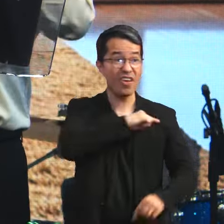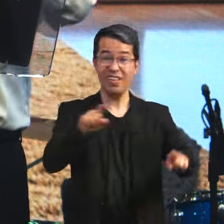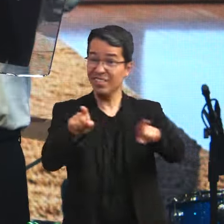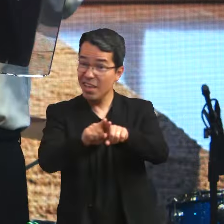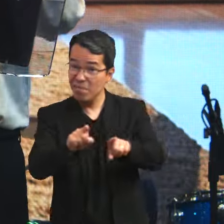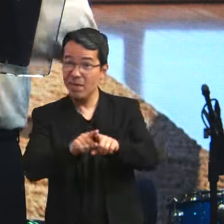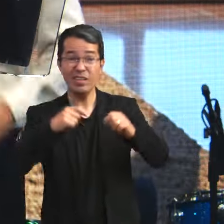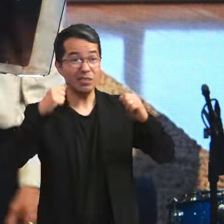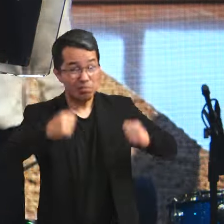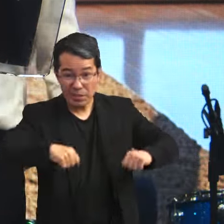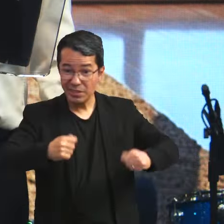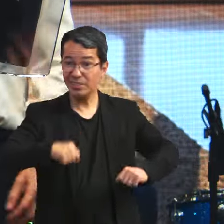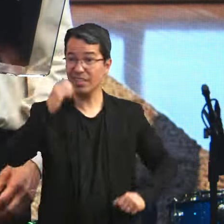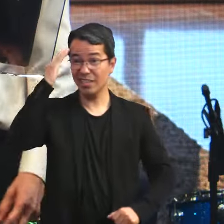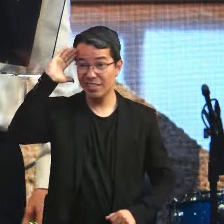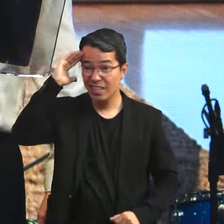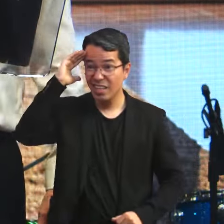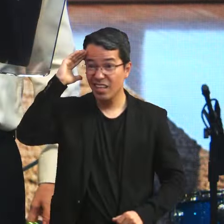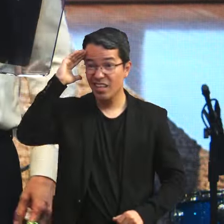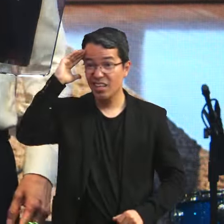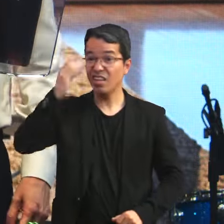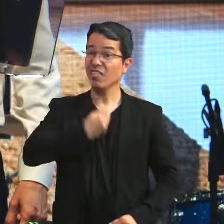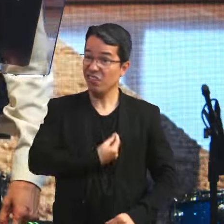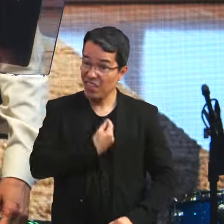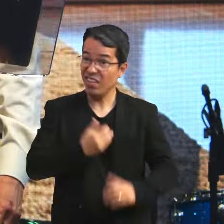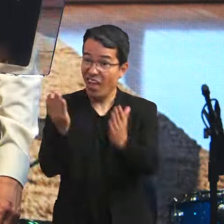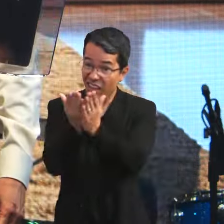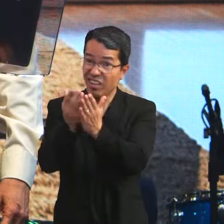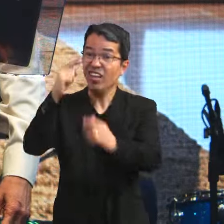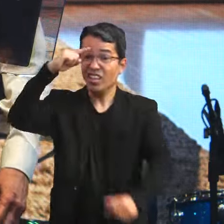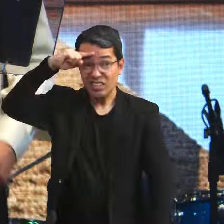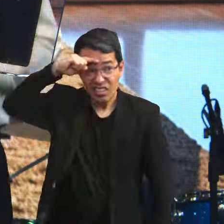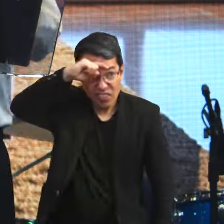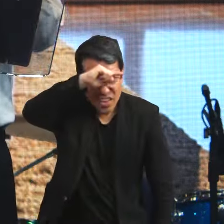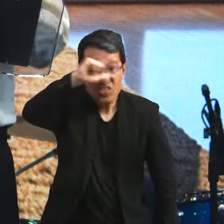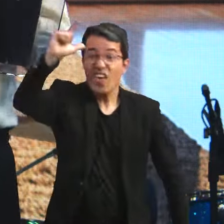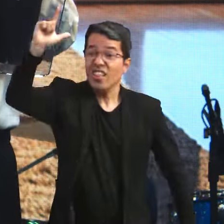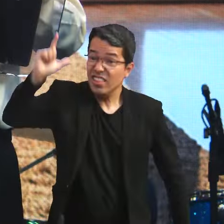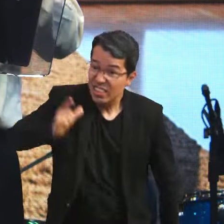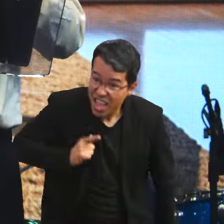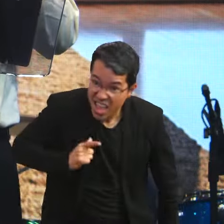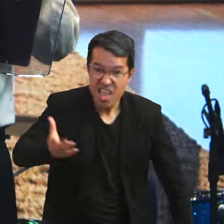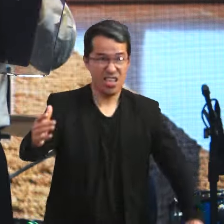estáo enar está disposto a enar asic